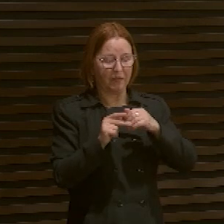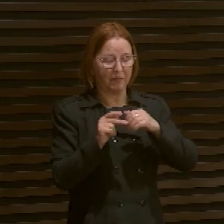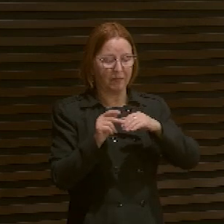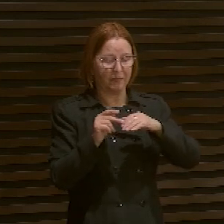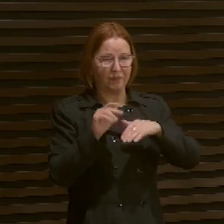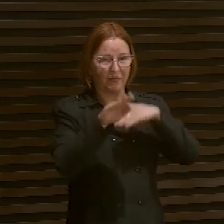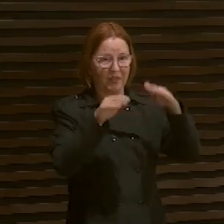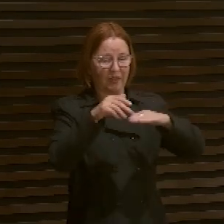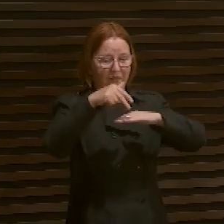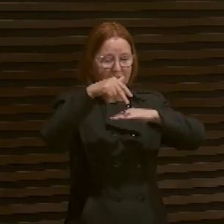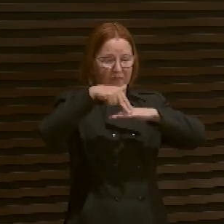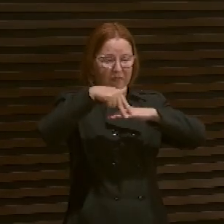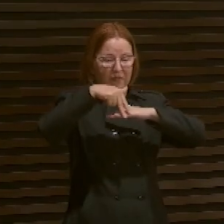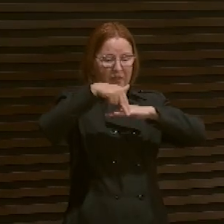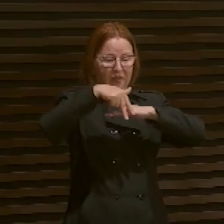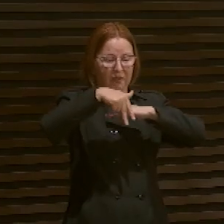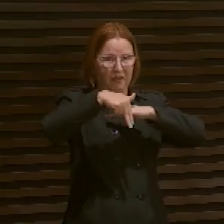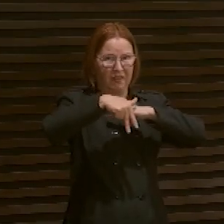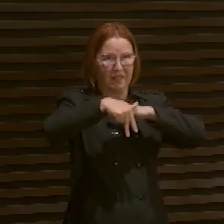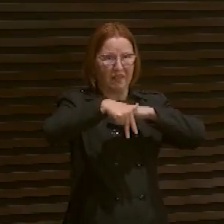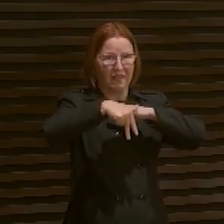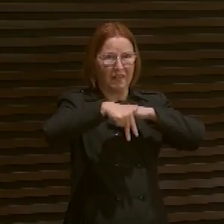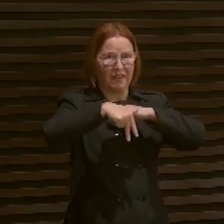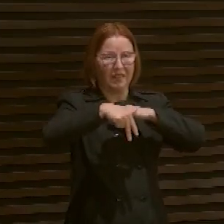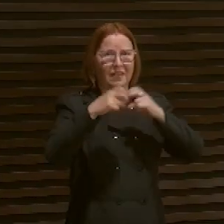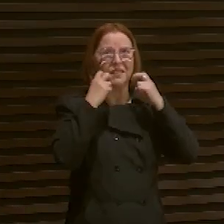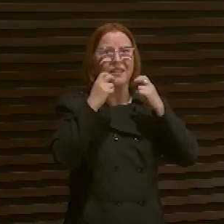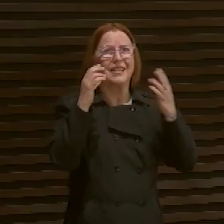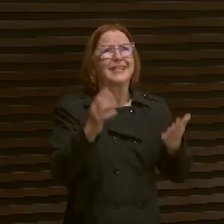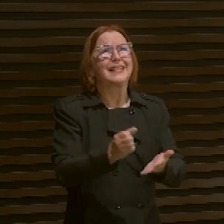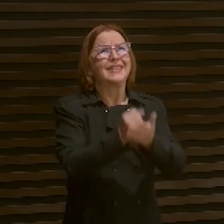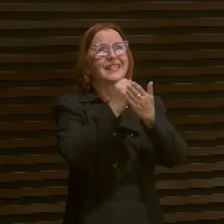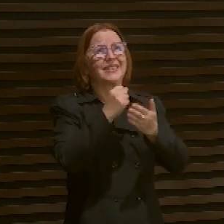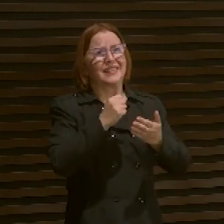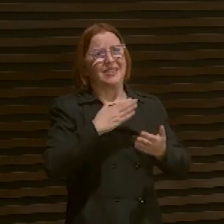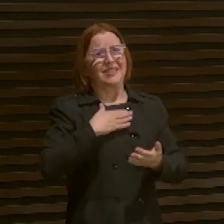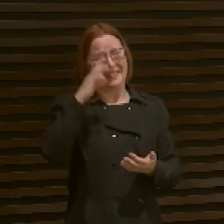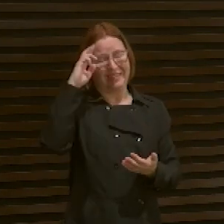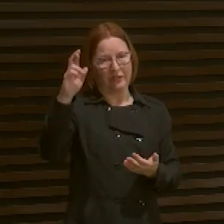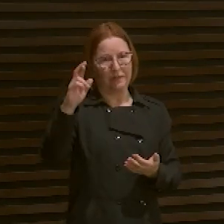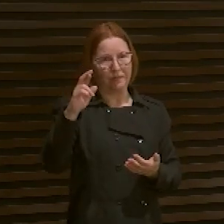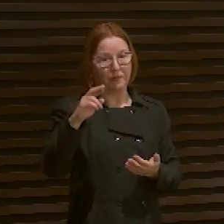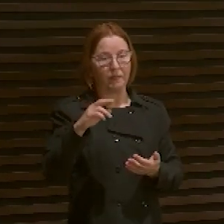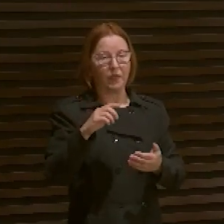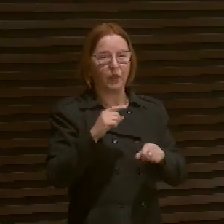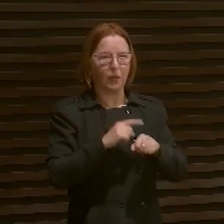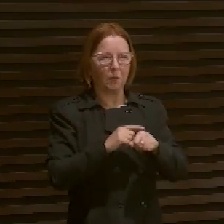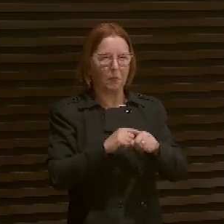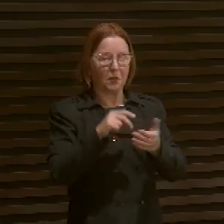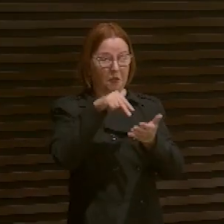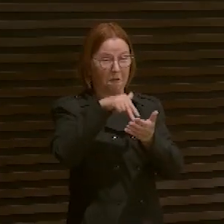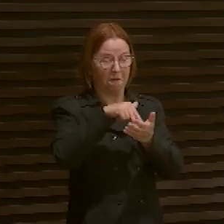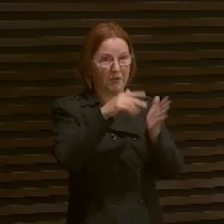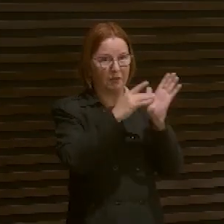Enquanto ele olhava para Jesus, ele desceu do barco. e andou sobre as águas. Mas no exato